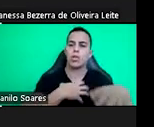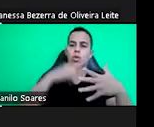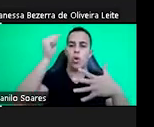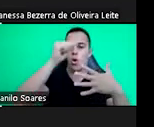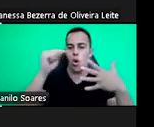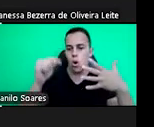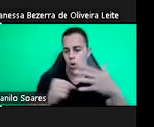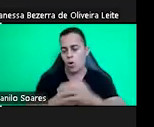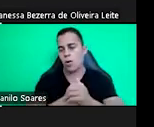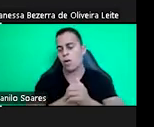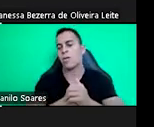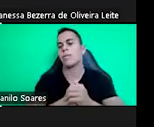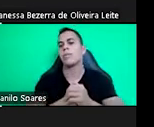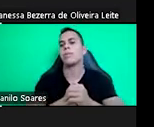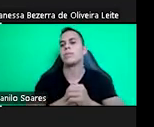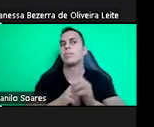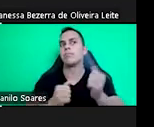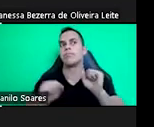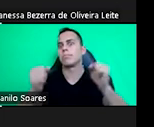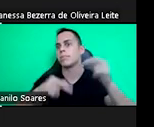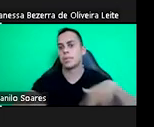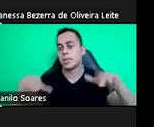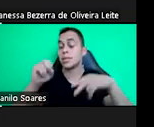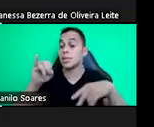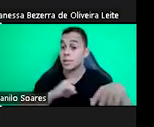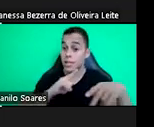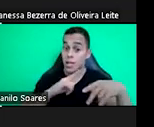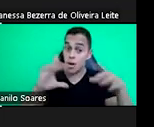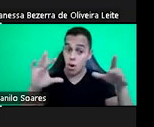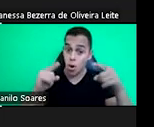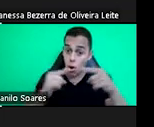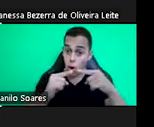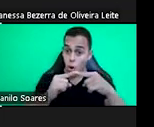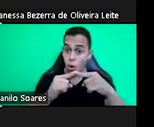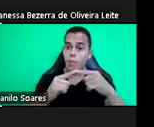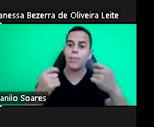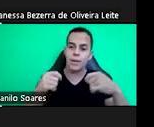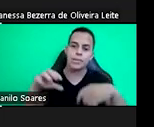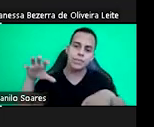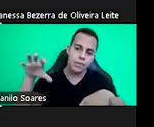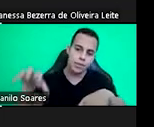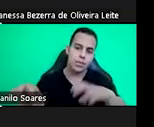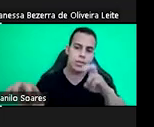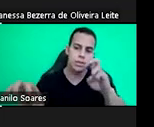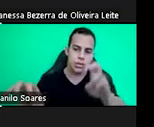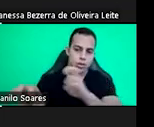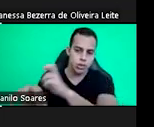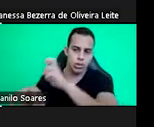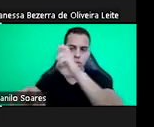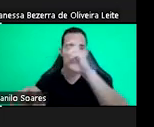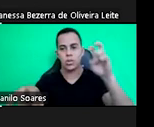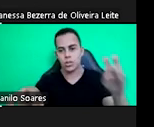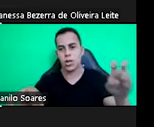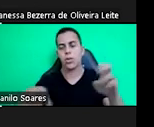e impulsividade. E se ele tem a apresentação combinada, ele vai ter que ter no mínimo 5 de desatenção e no mínimo 5 de